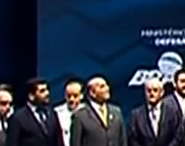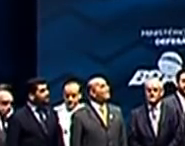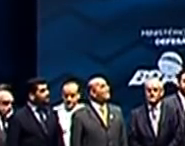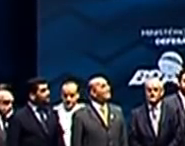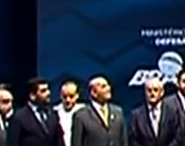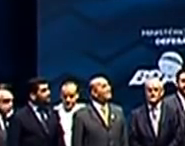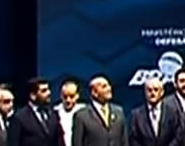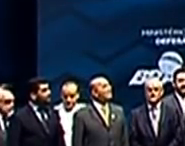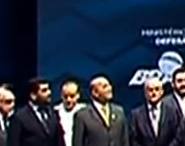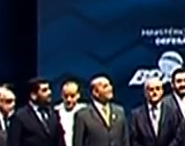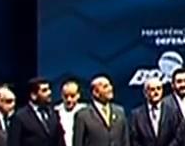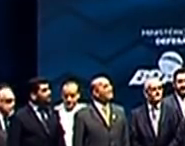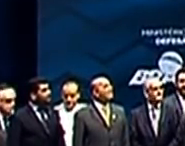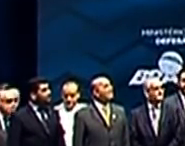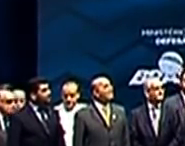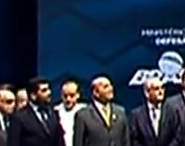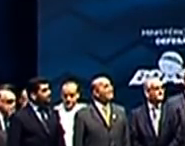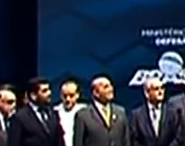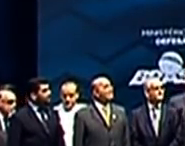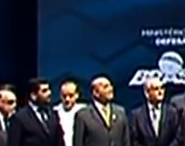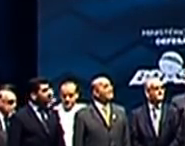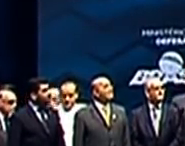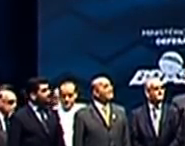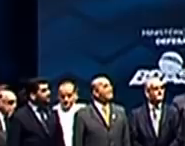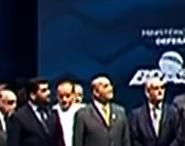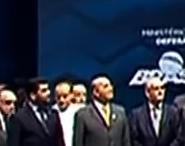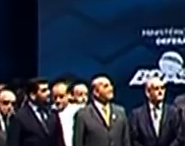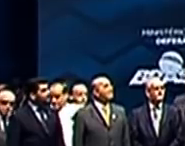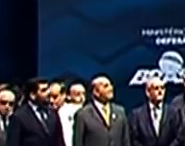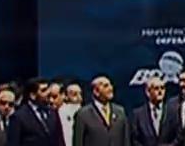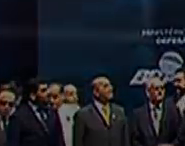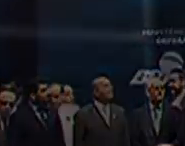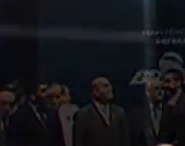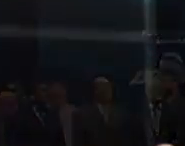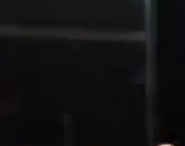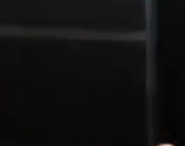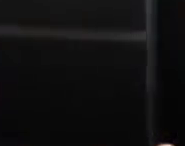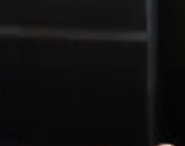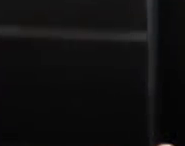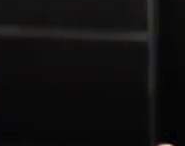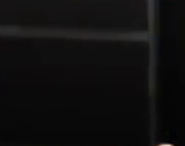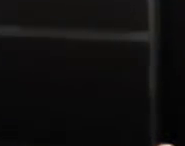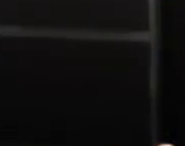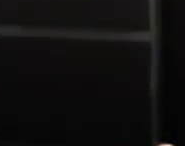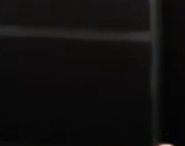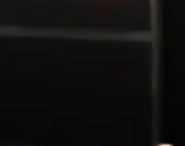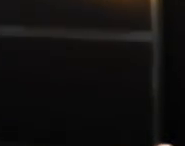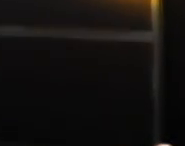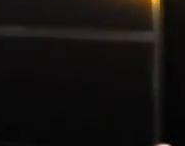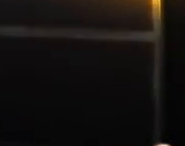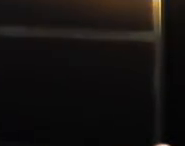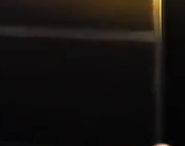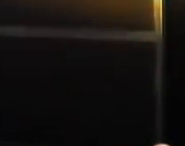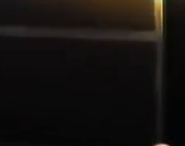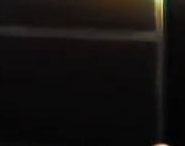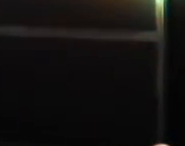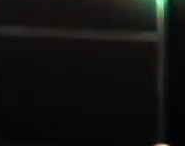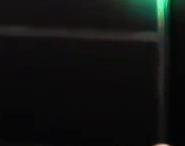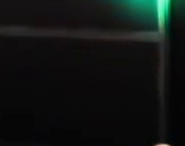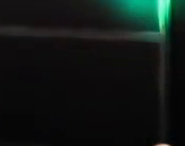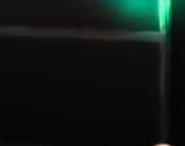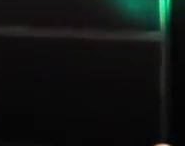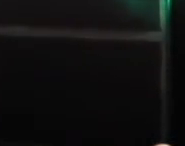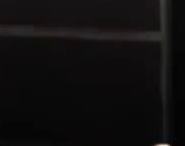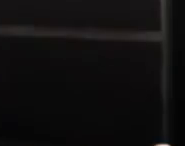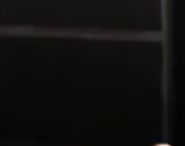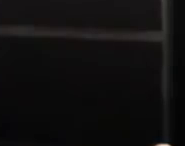2018. Um marco da engenharia brasileira. Um passo importante para a capacidade da Marinha de proteger a